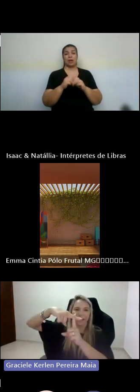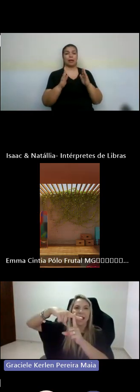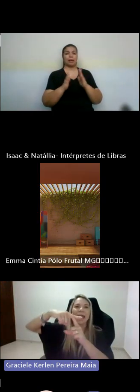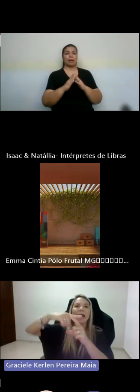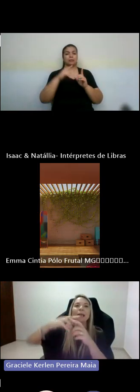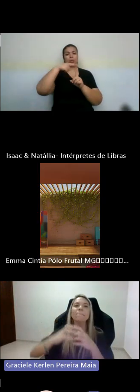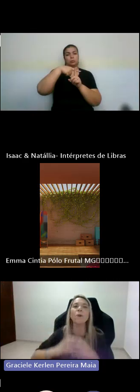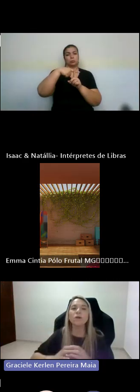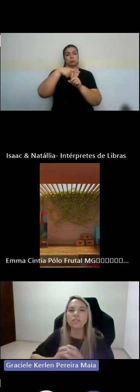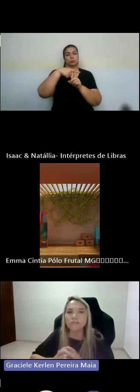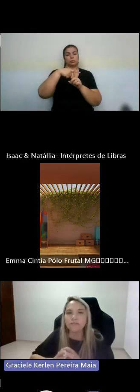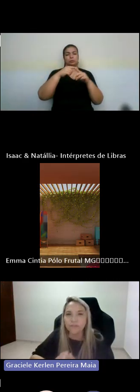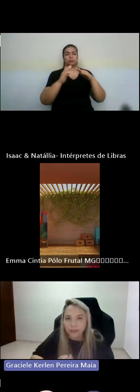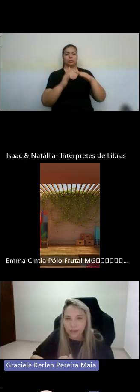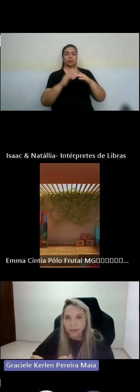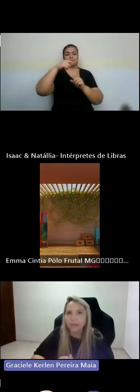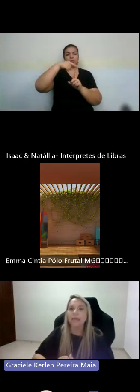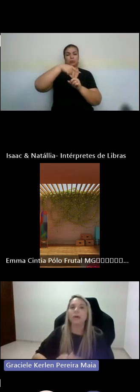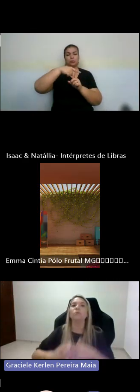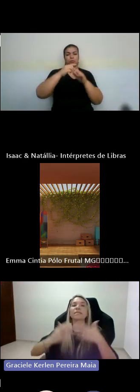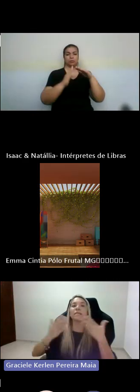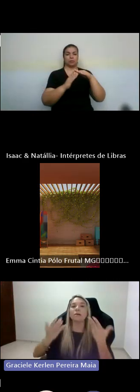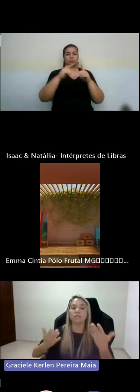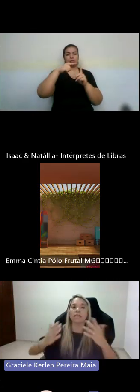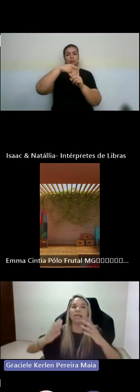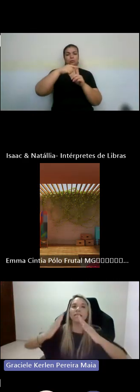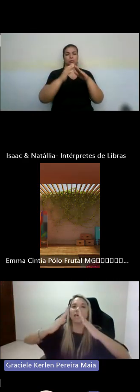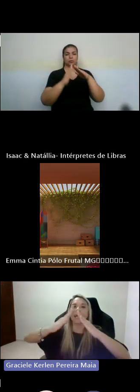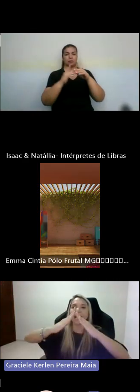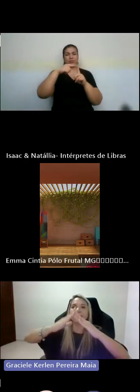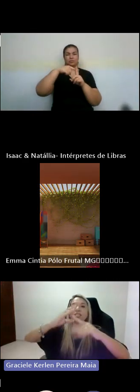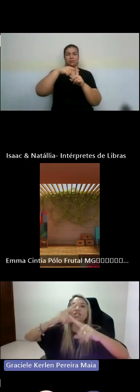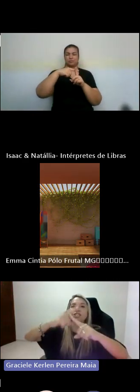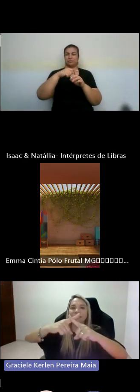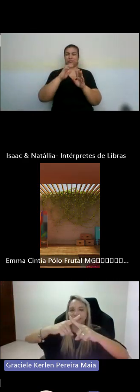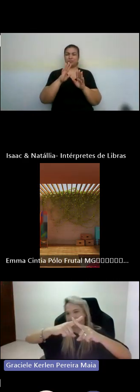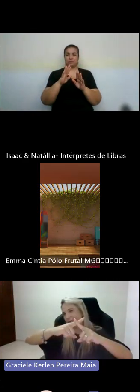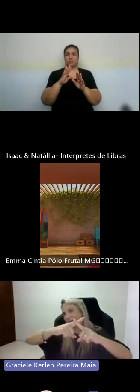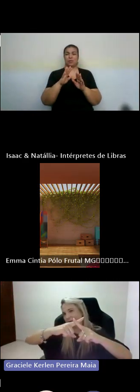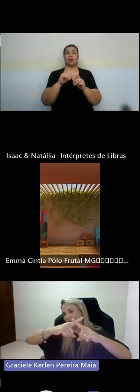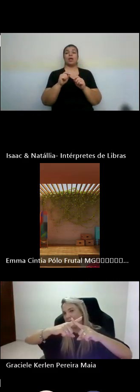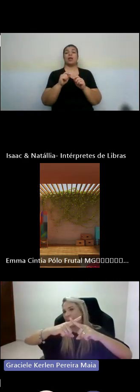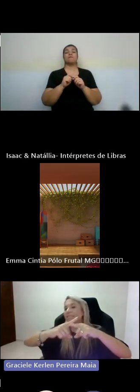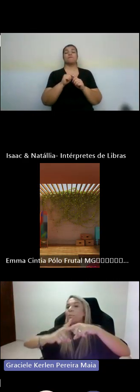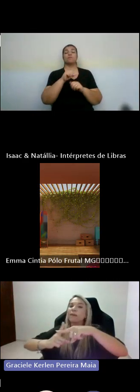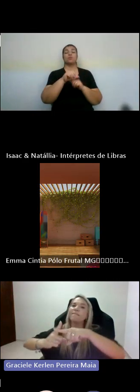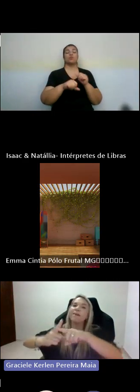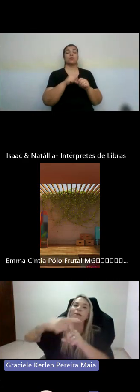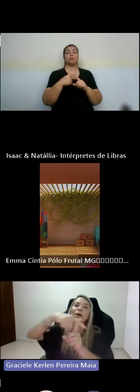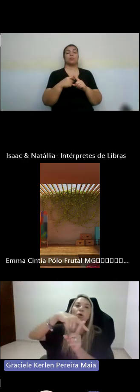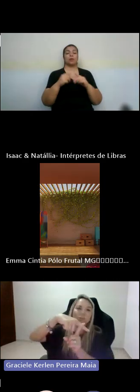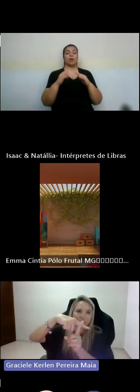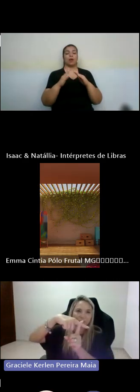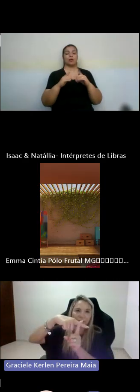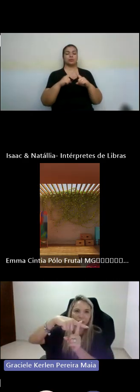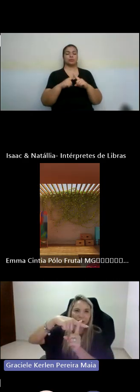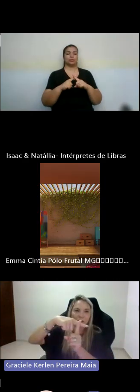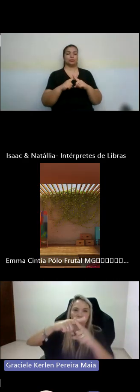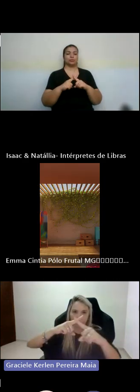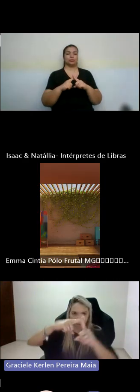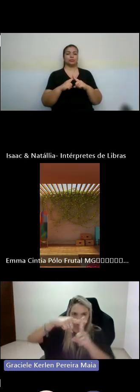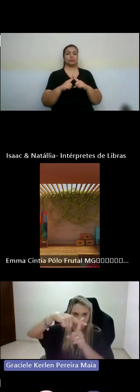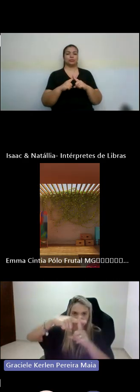cruz. Ela modifica. O sinal de igreja é casa X. Mas é porque veio da cruz,